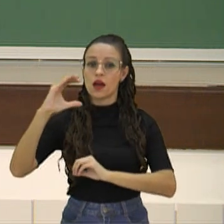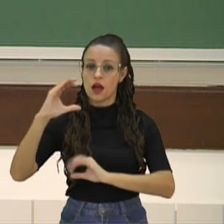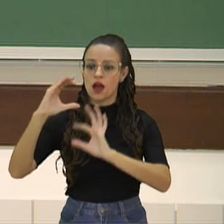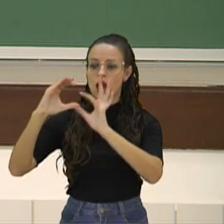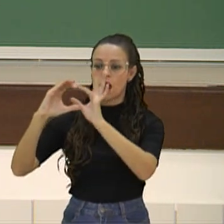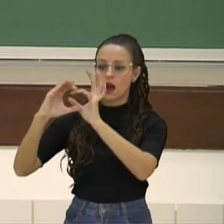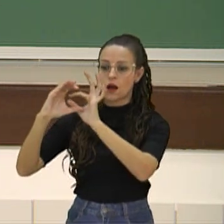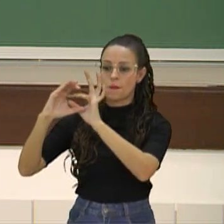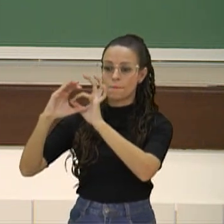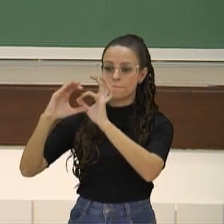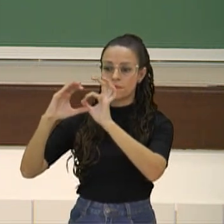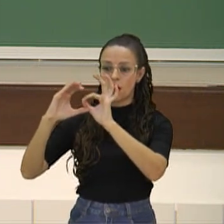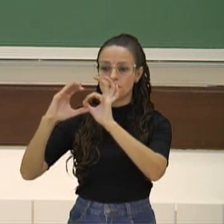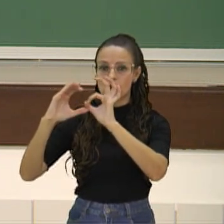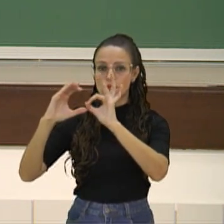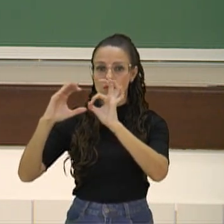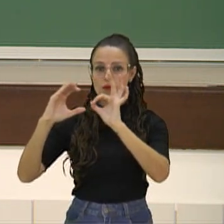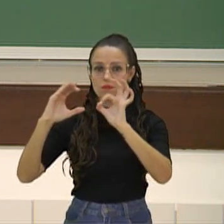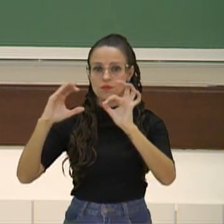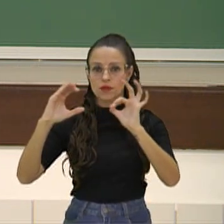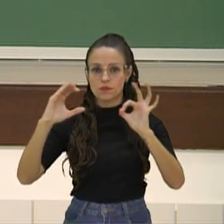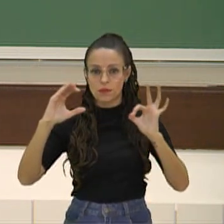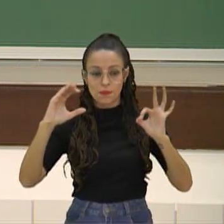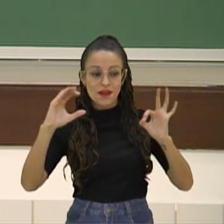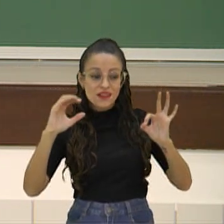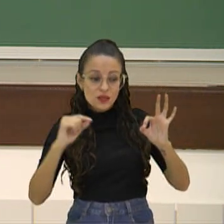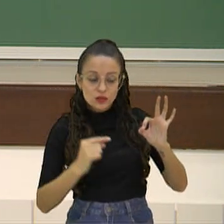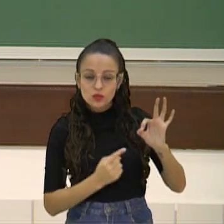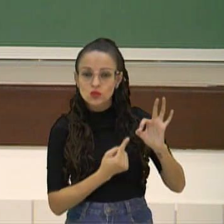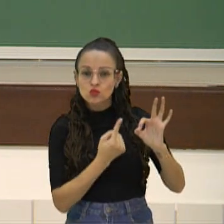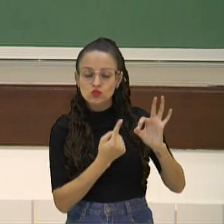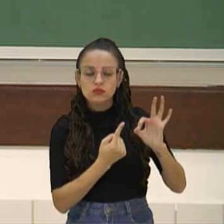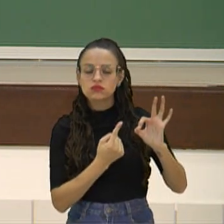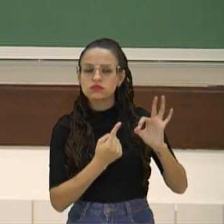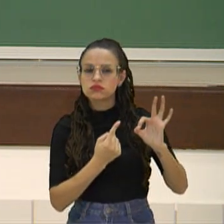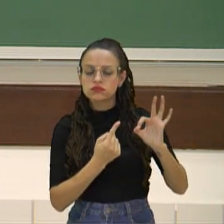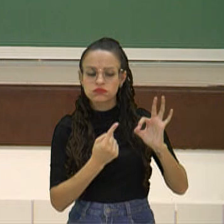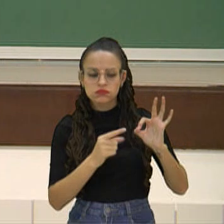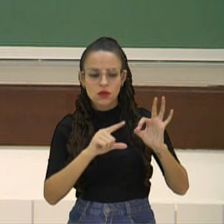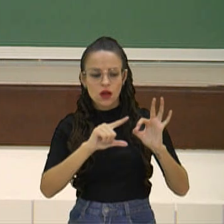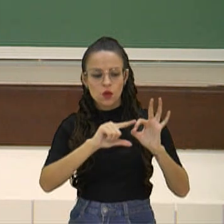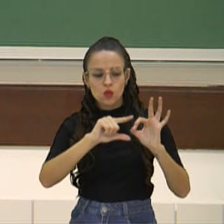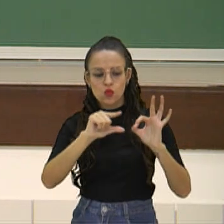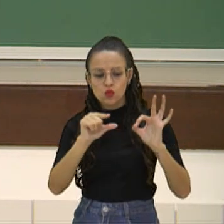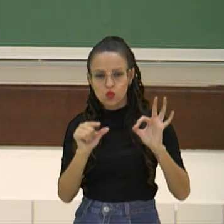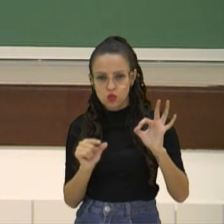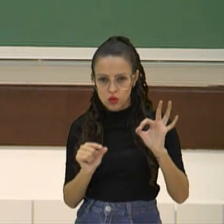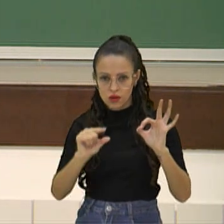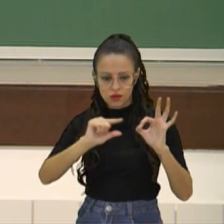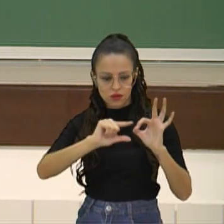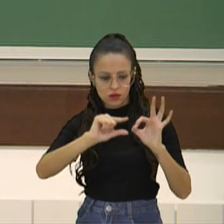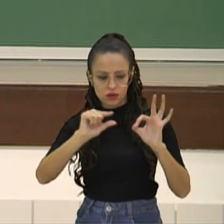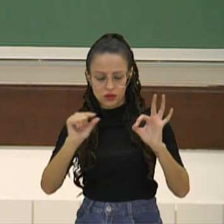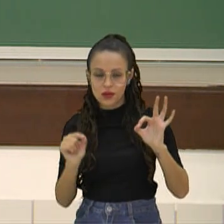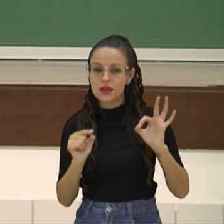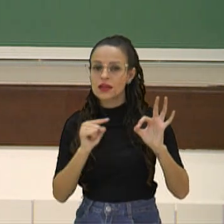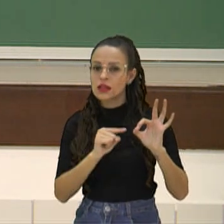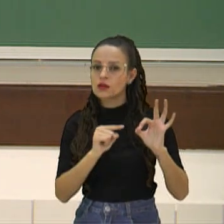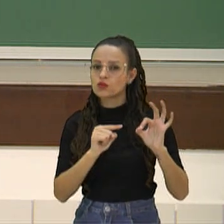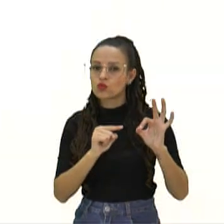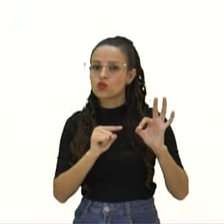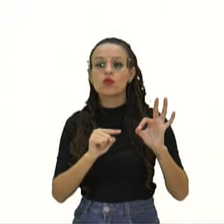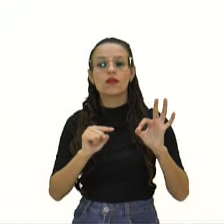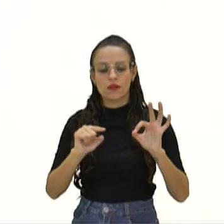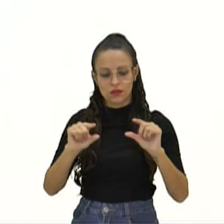Um ovócito desse, ele vai amadurecer e vai ser liberado numa estrutura ali do aparelho reprodutor. Essa estrutura